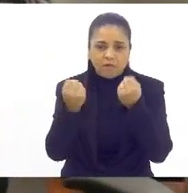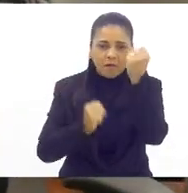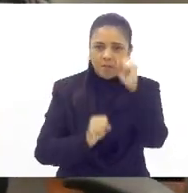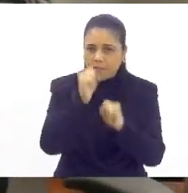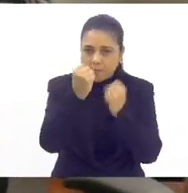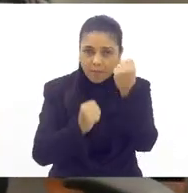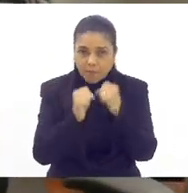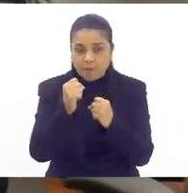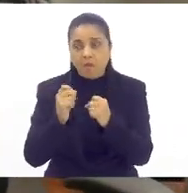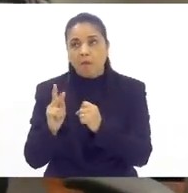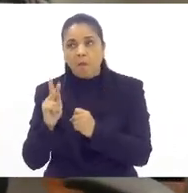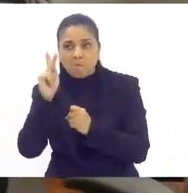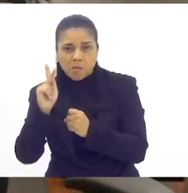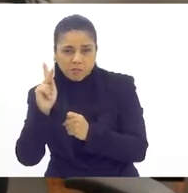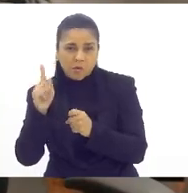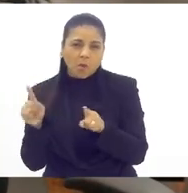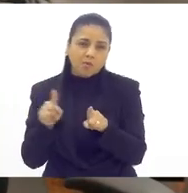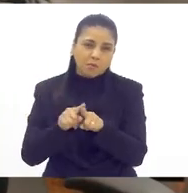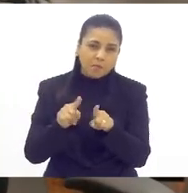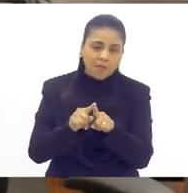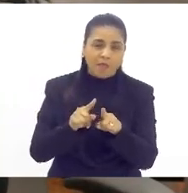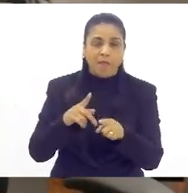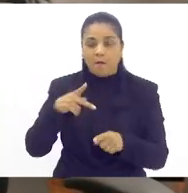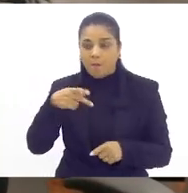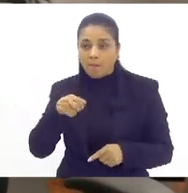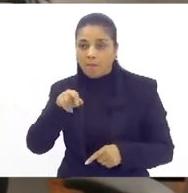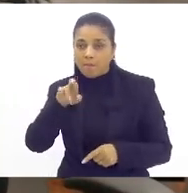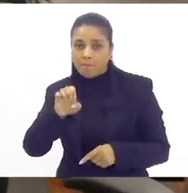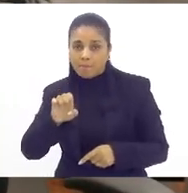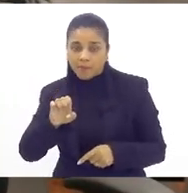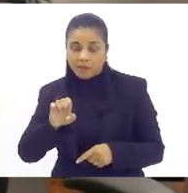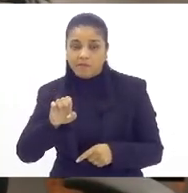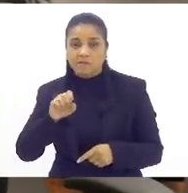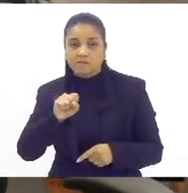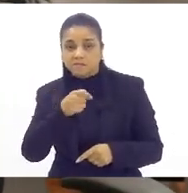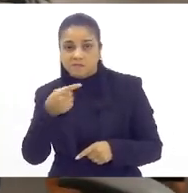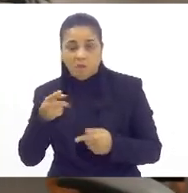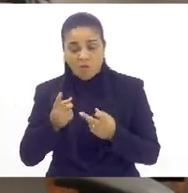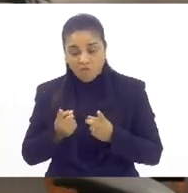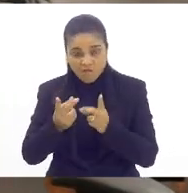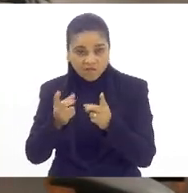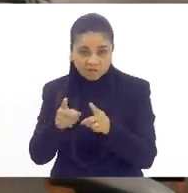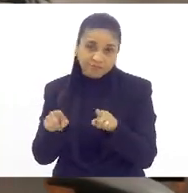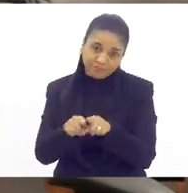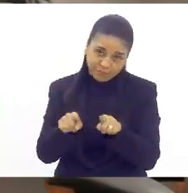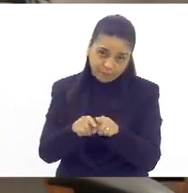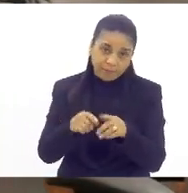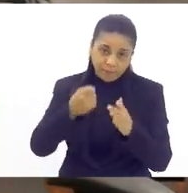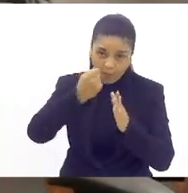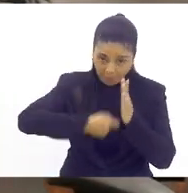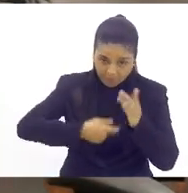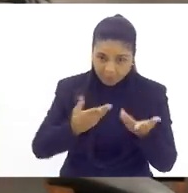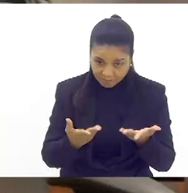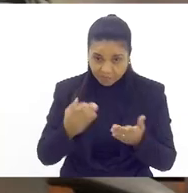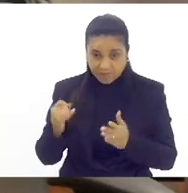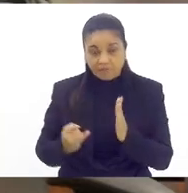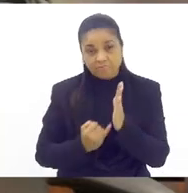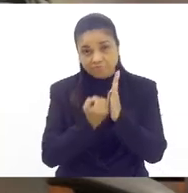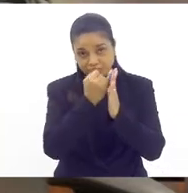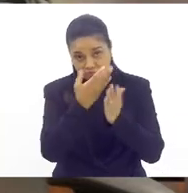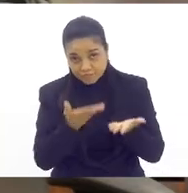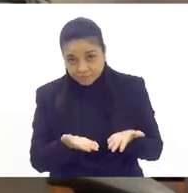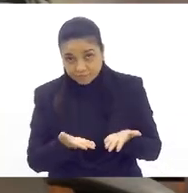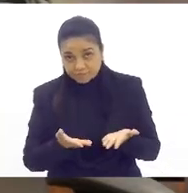de outras questões em que pesem o pré-sal ter sido privatizado com isenção tributária né pelo último